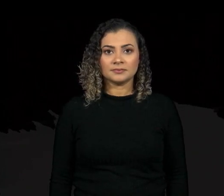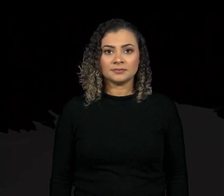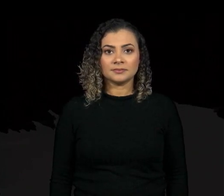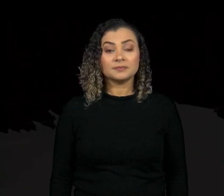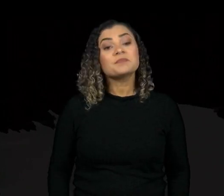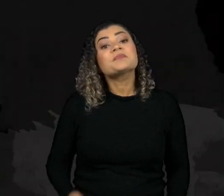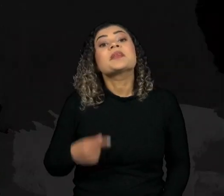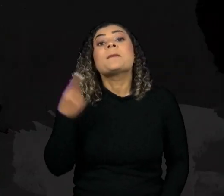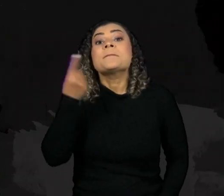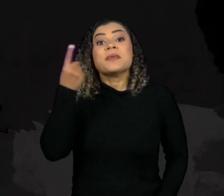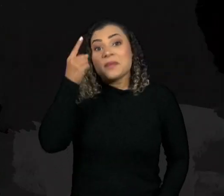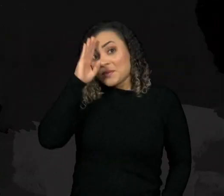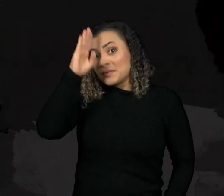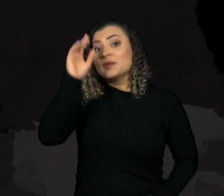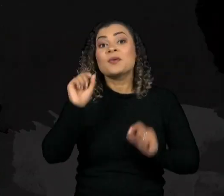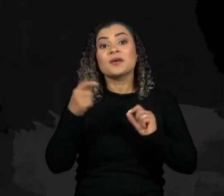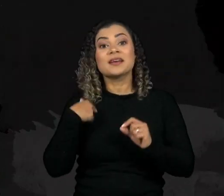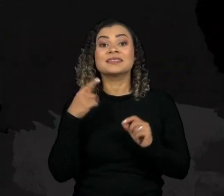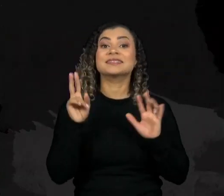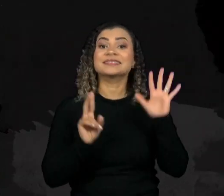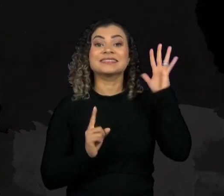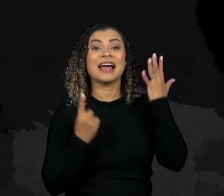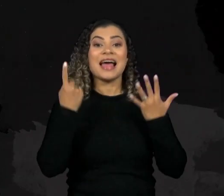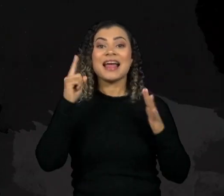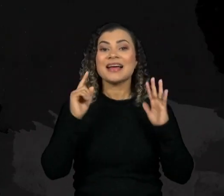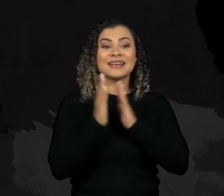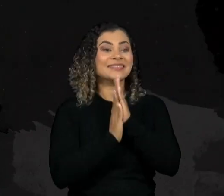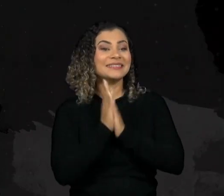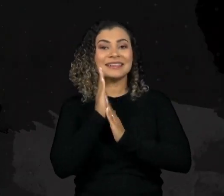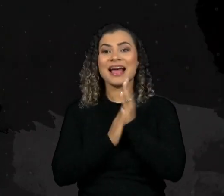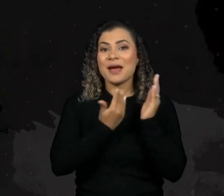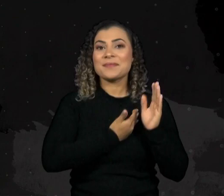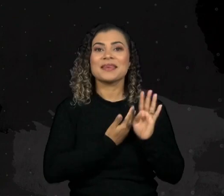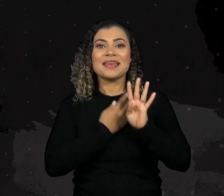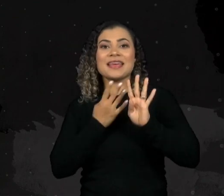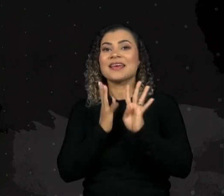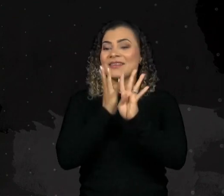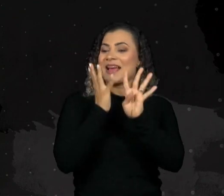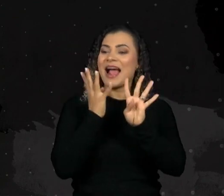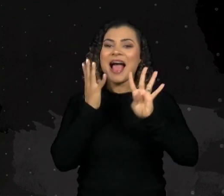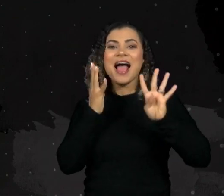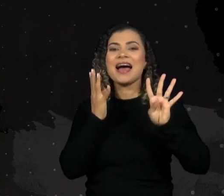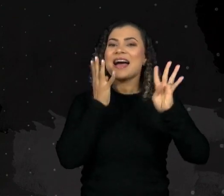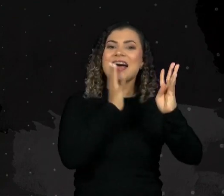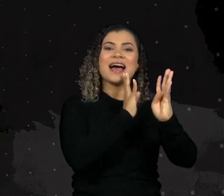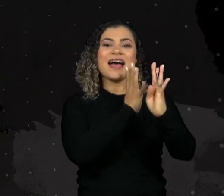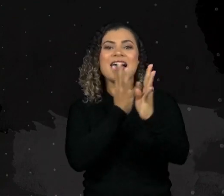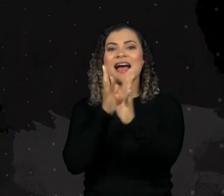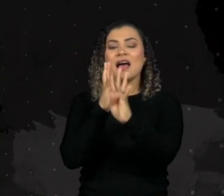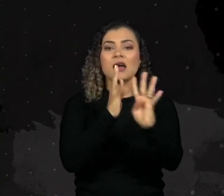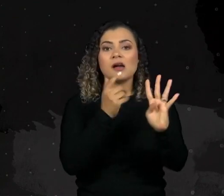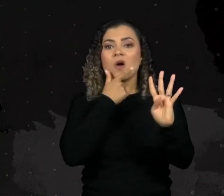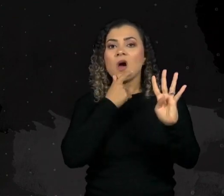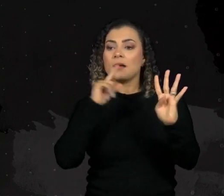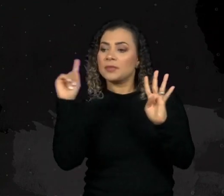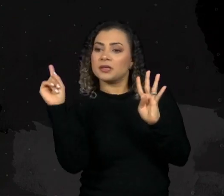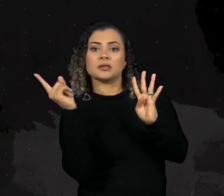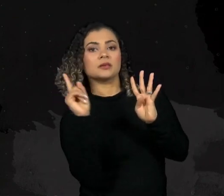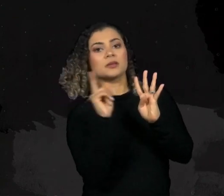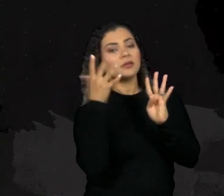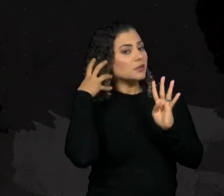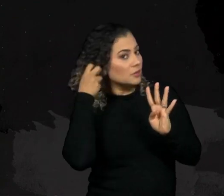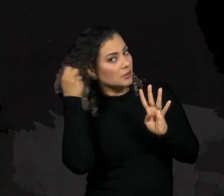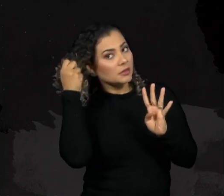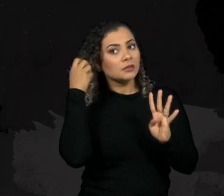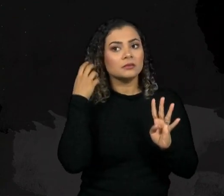Em primeiríssimo lugar, você tá lá no bloquinho com os amigos, naquele trenzinho pra poder circular no meio do povo, quando o macho puxa o seu